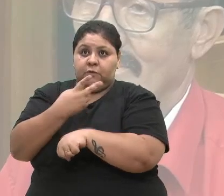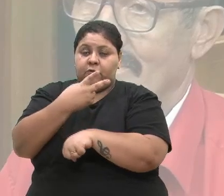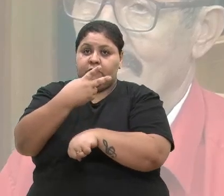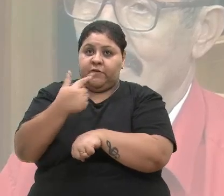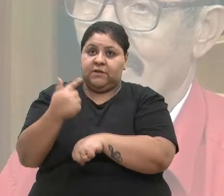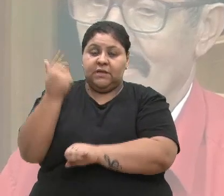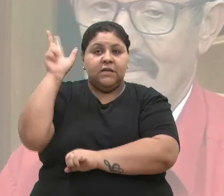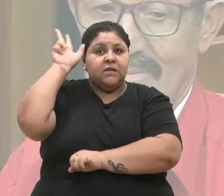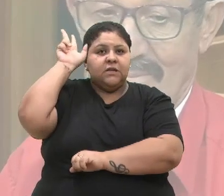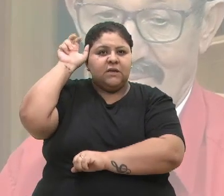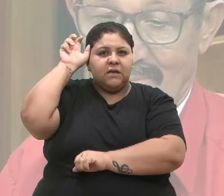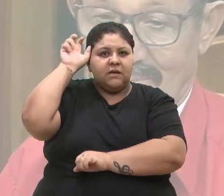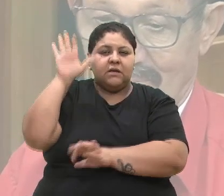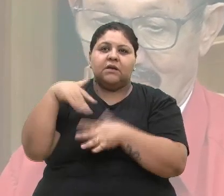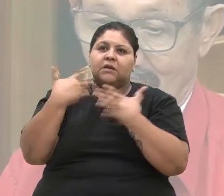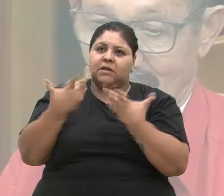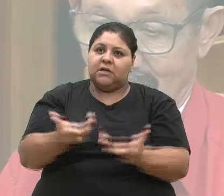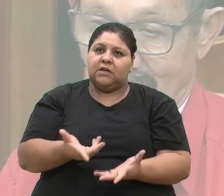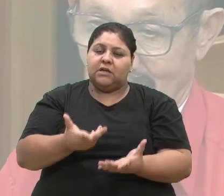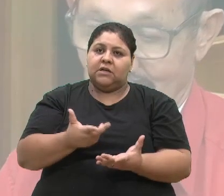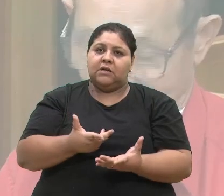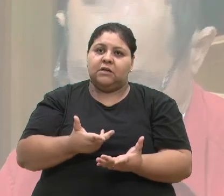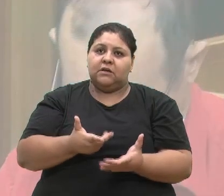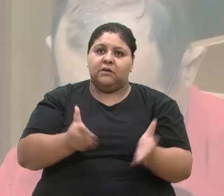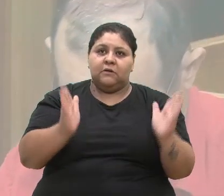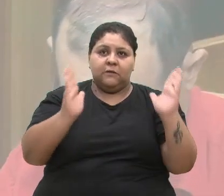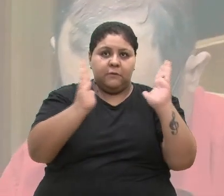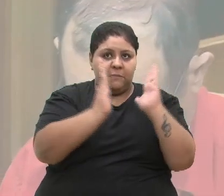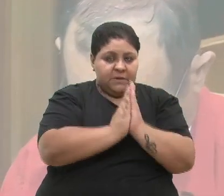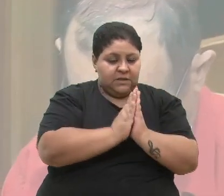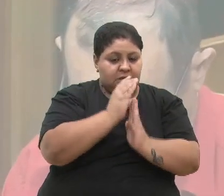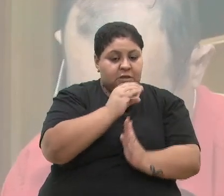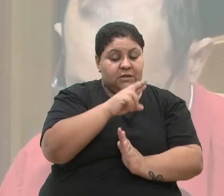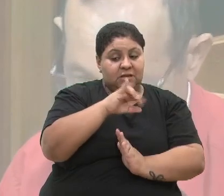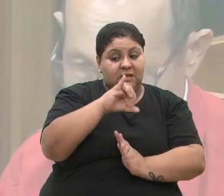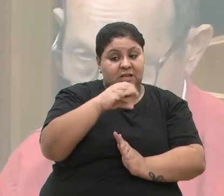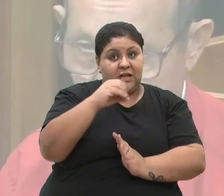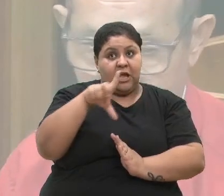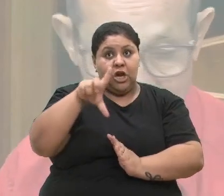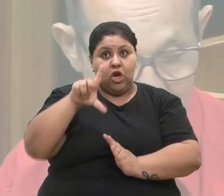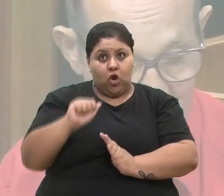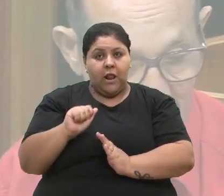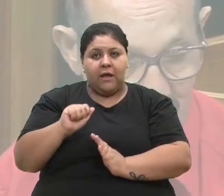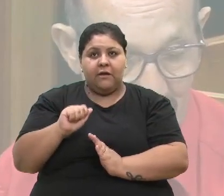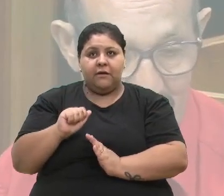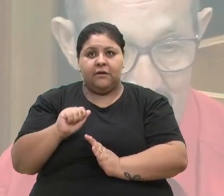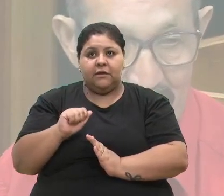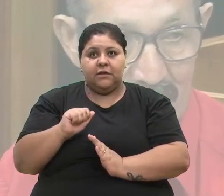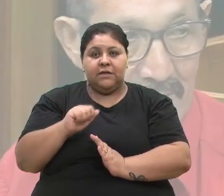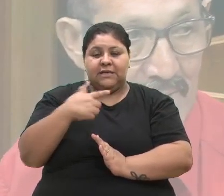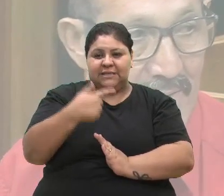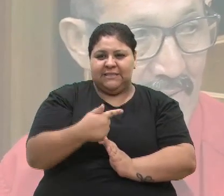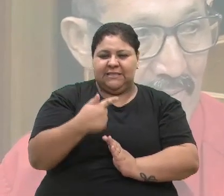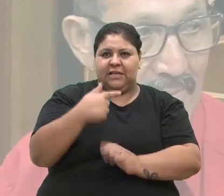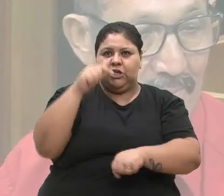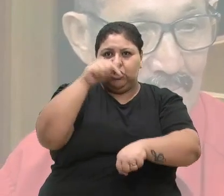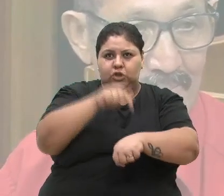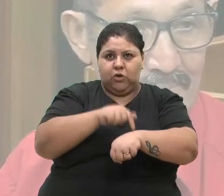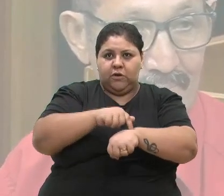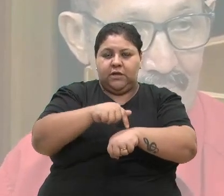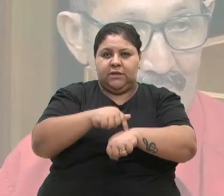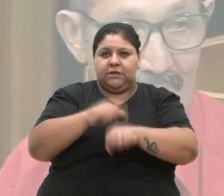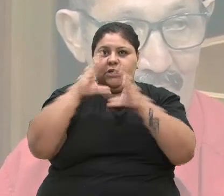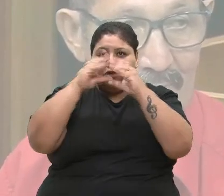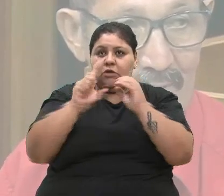abril, que daí tem a missa crioula, às 19h30, e após, então, o jantar